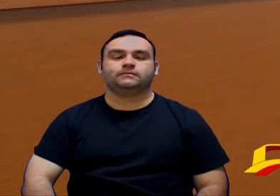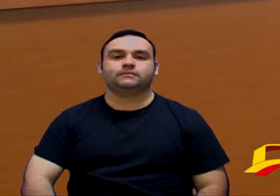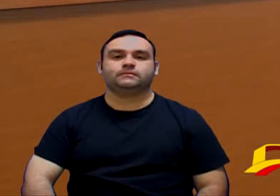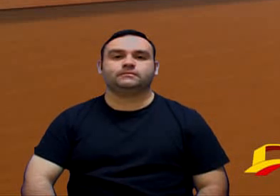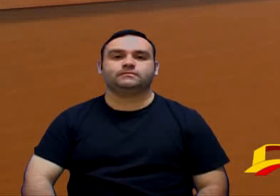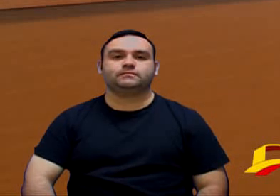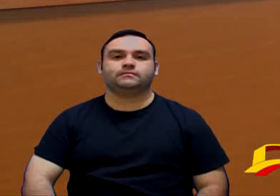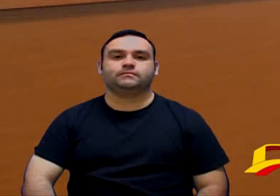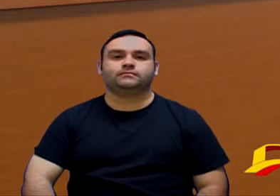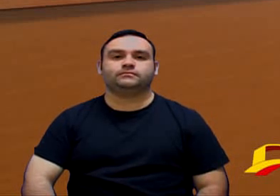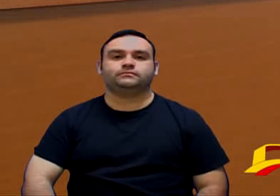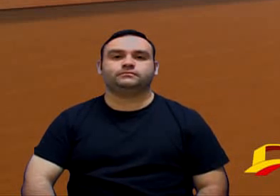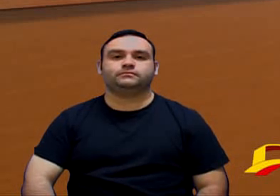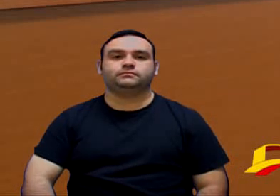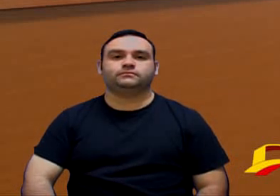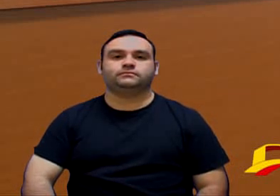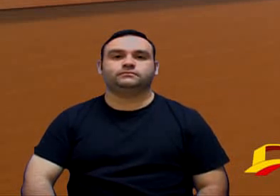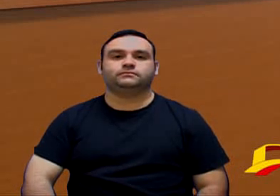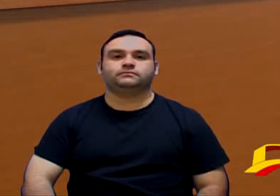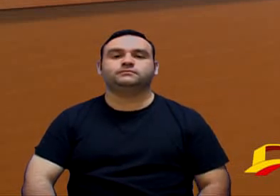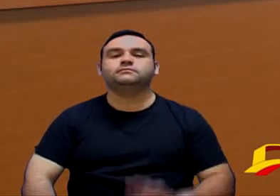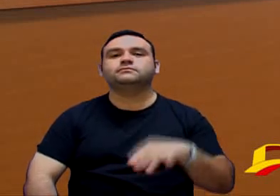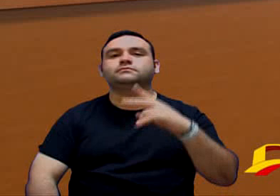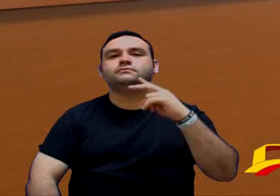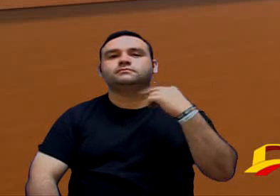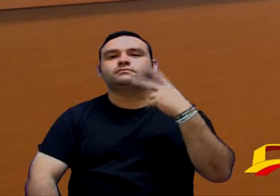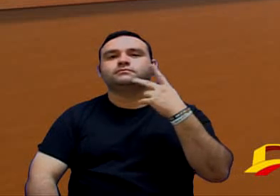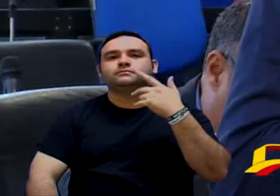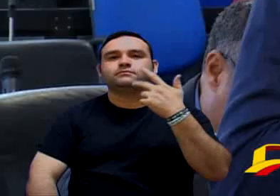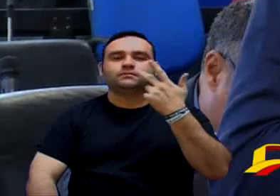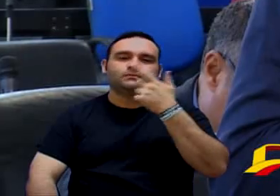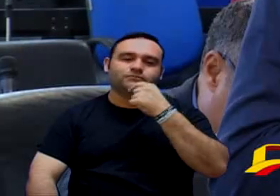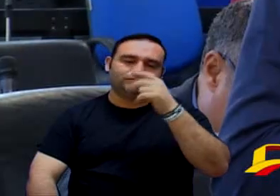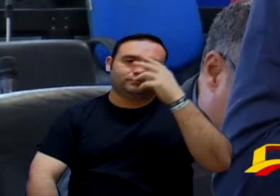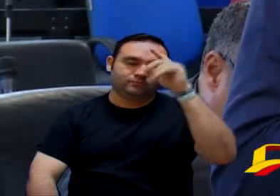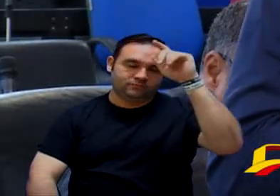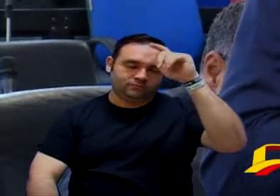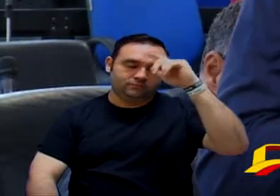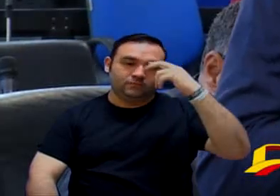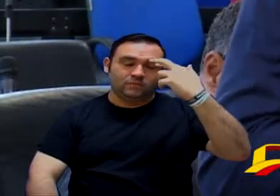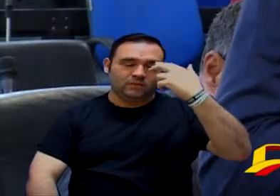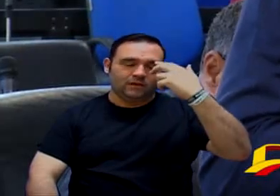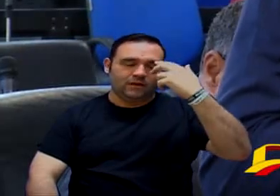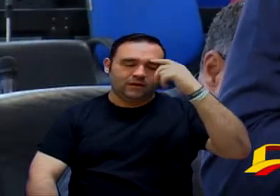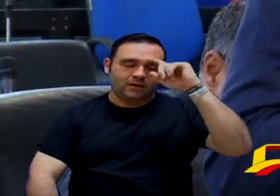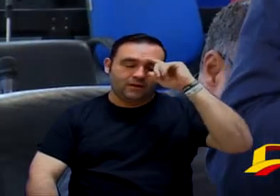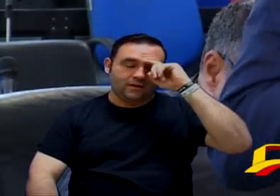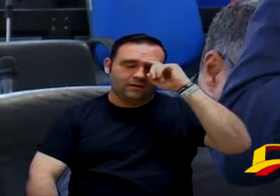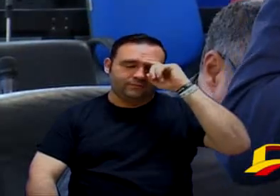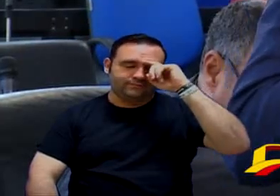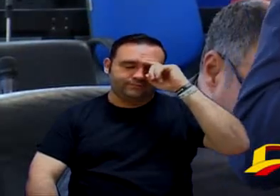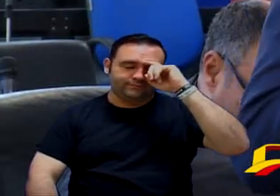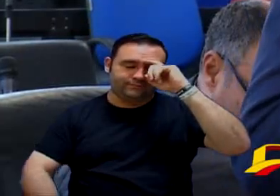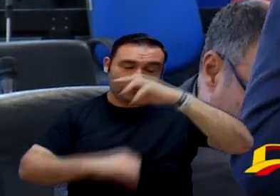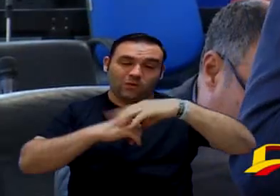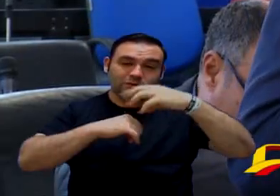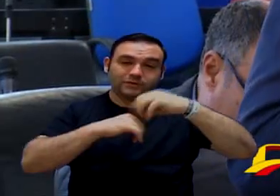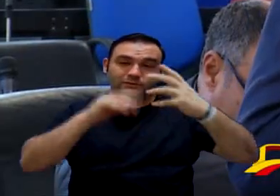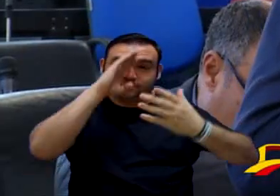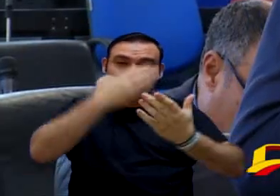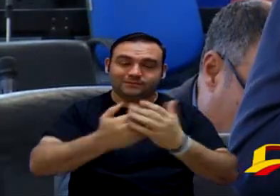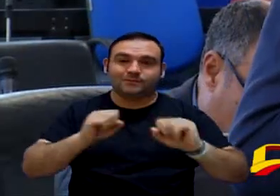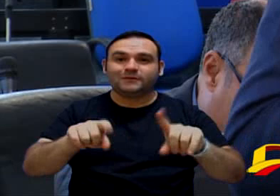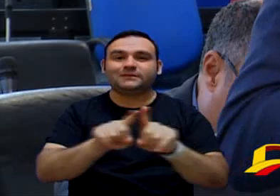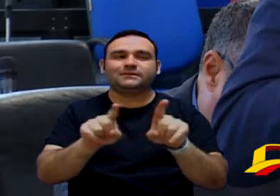pronto Vereador Rodrigo conte comigo no seu requerimento pode ter certeza